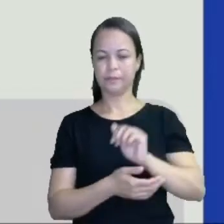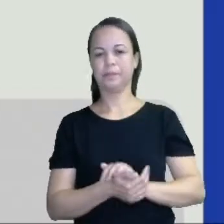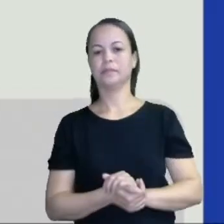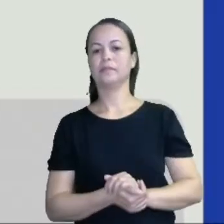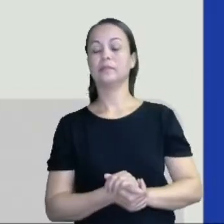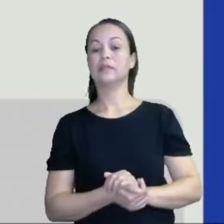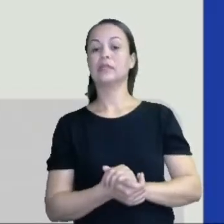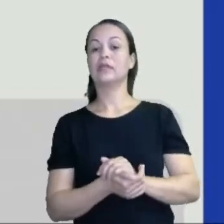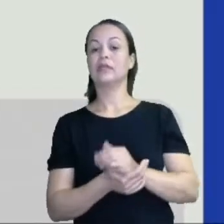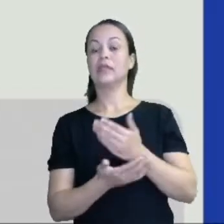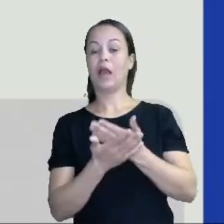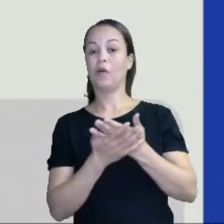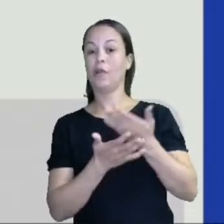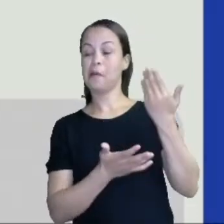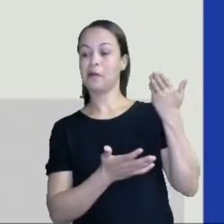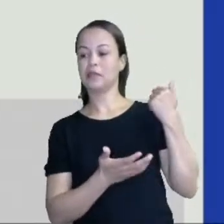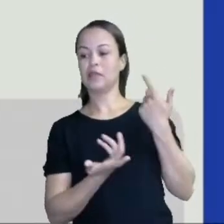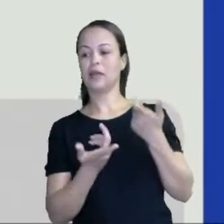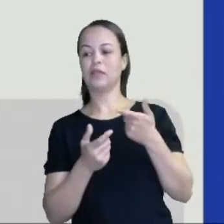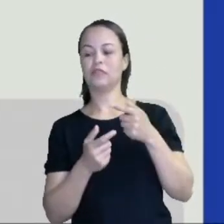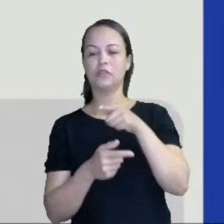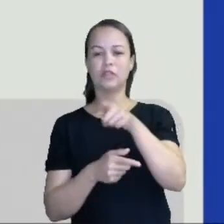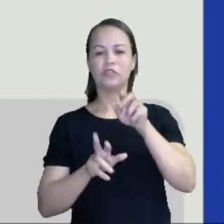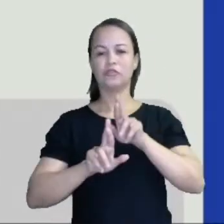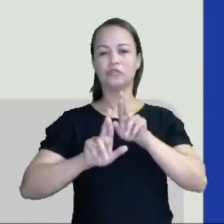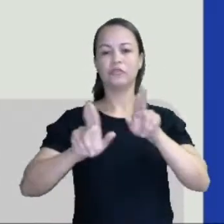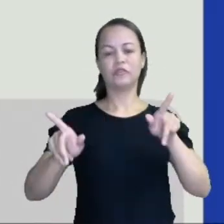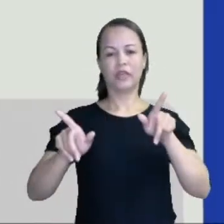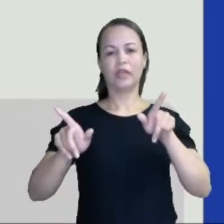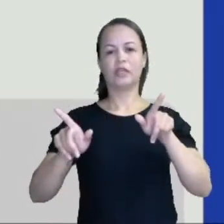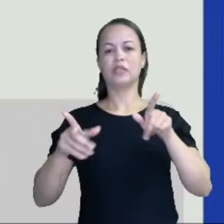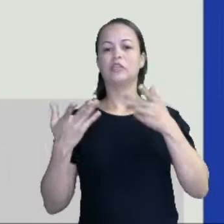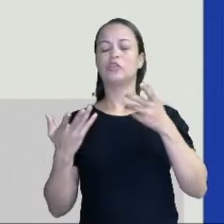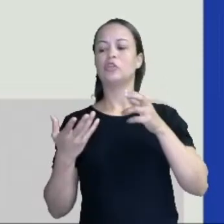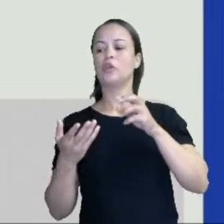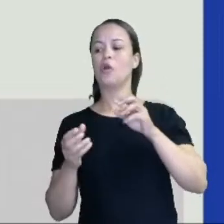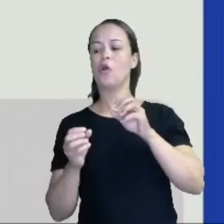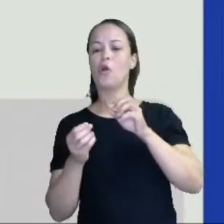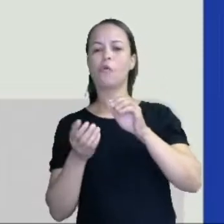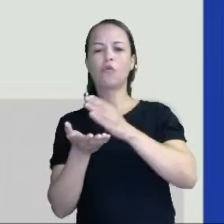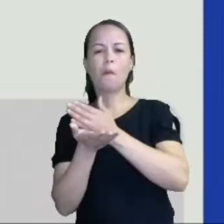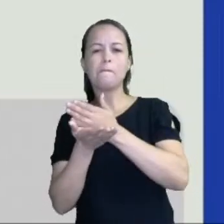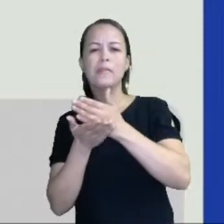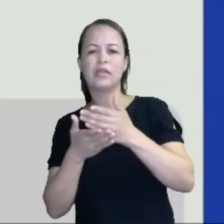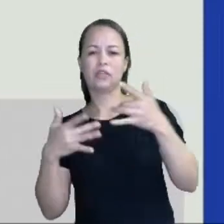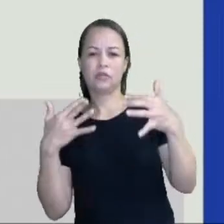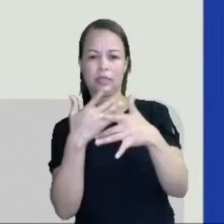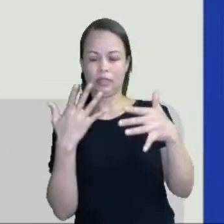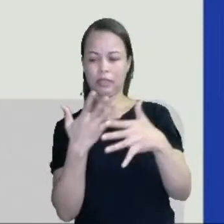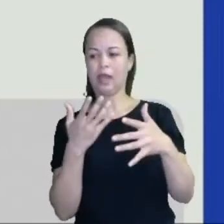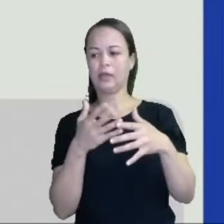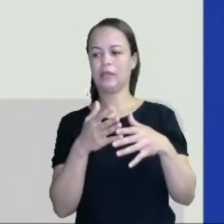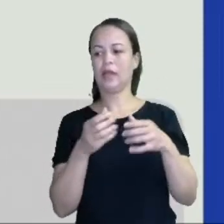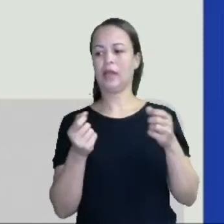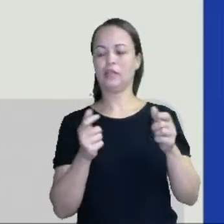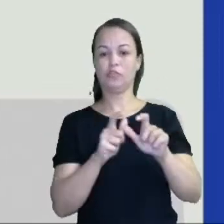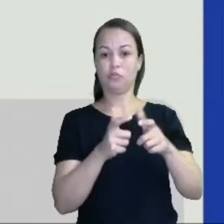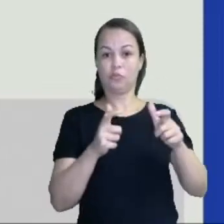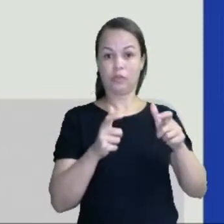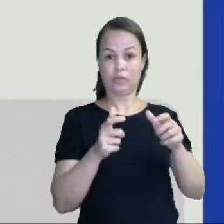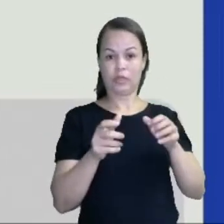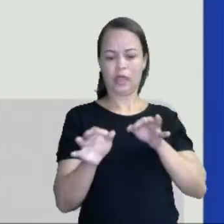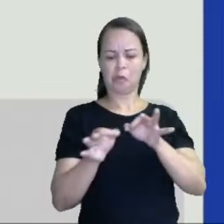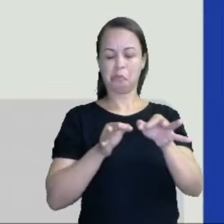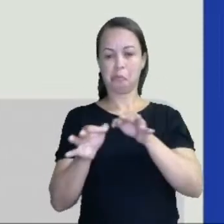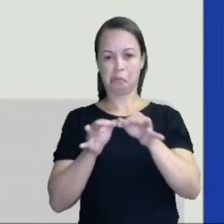vocês viram na última aula as diferentes origens das cidades, as espontâneas e as planejadas. Lembra